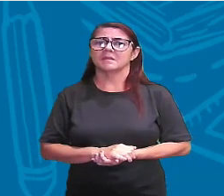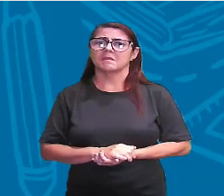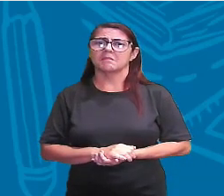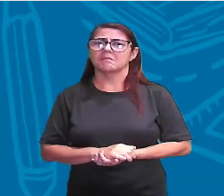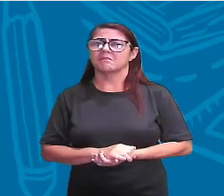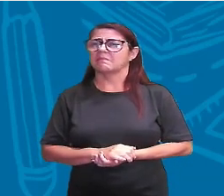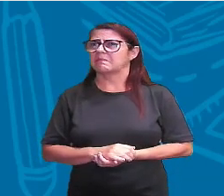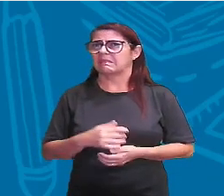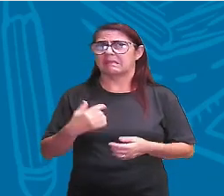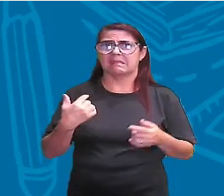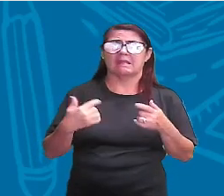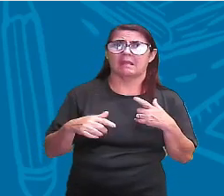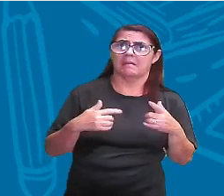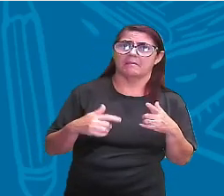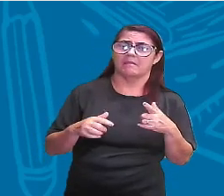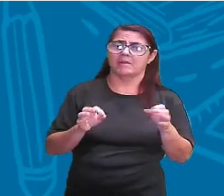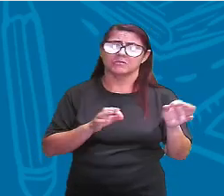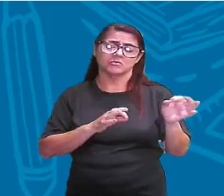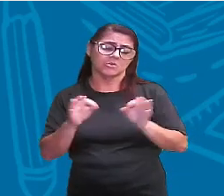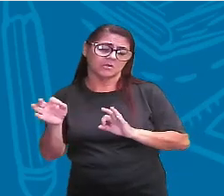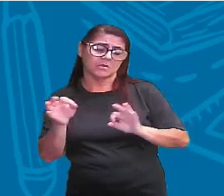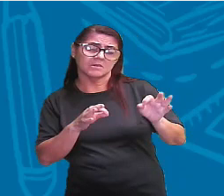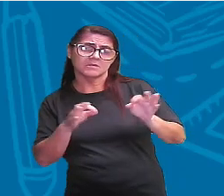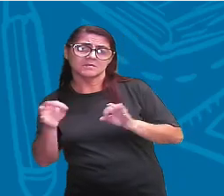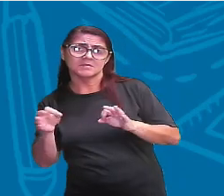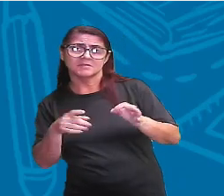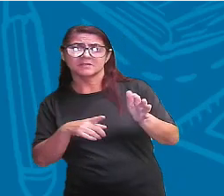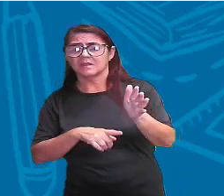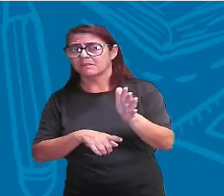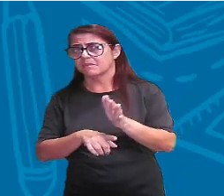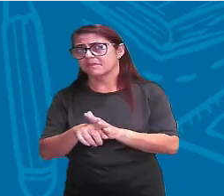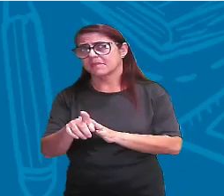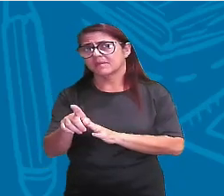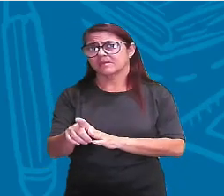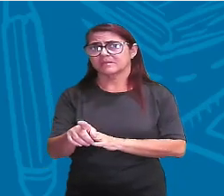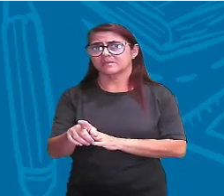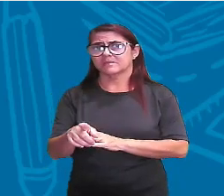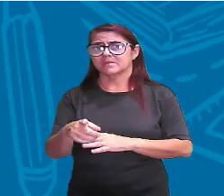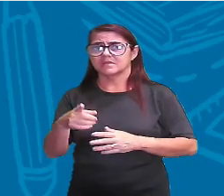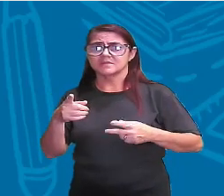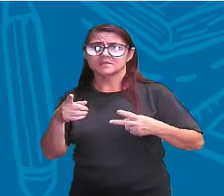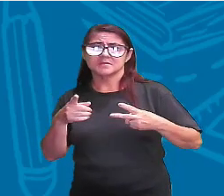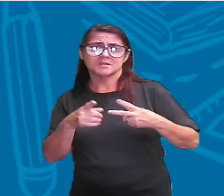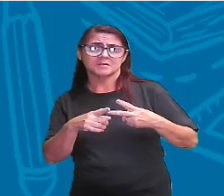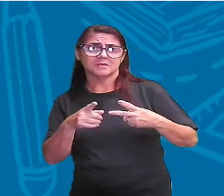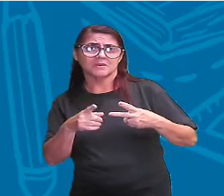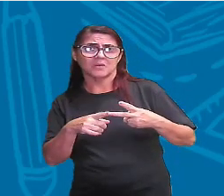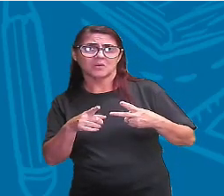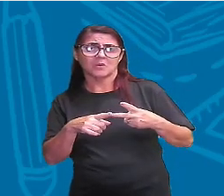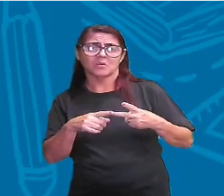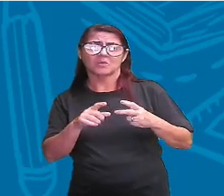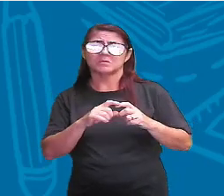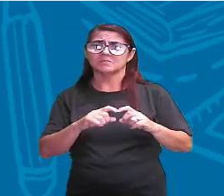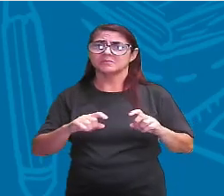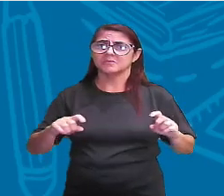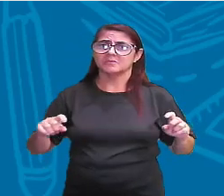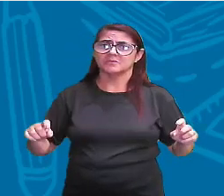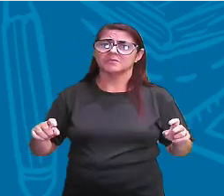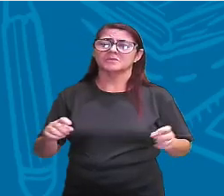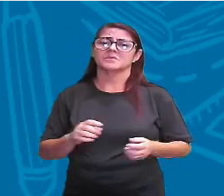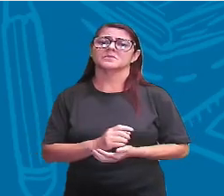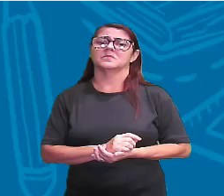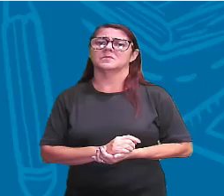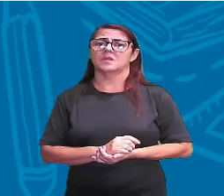muito trabalhoso. É só a gente organizar a nossa pergunta. Aí na segunda frase a gente viu a estrutura do presente, o